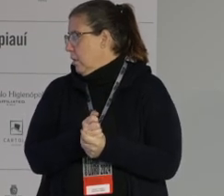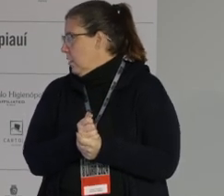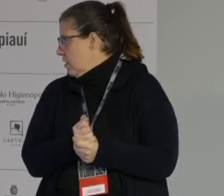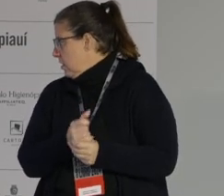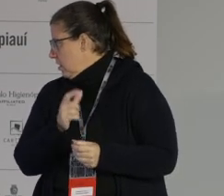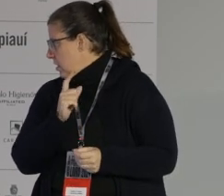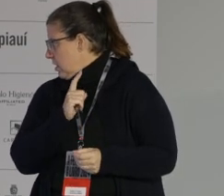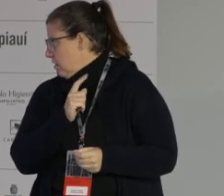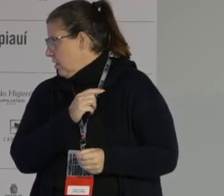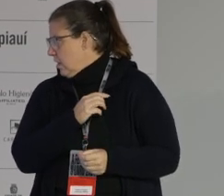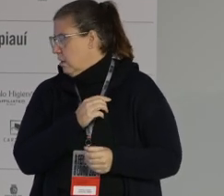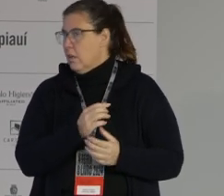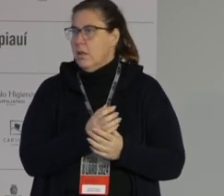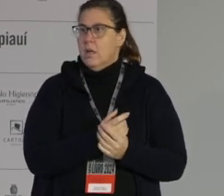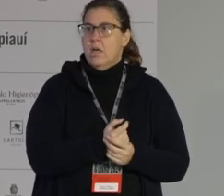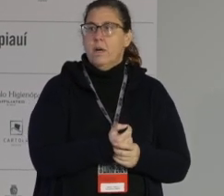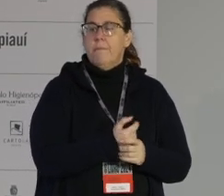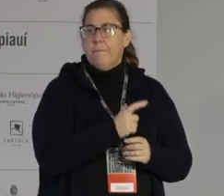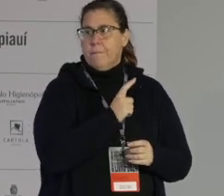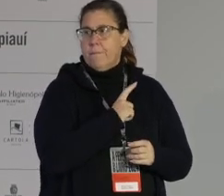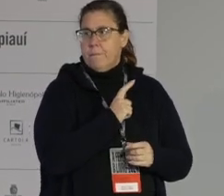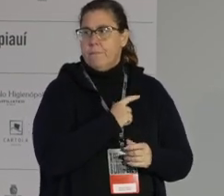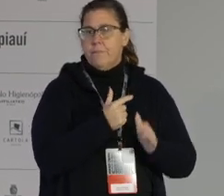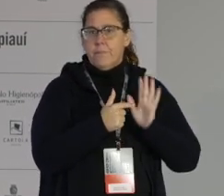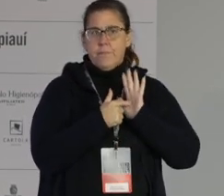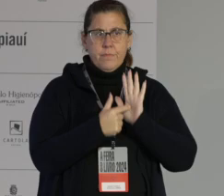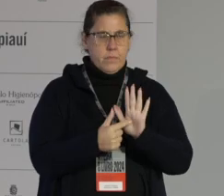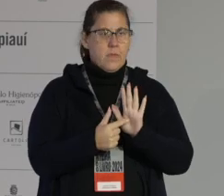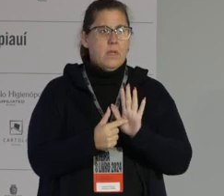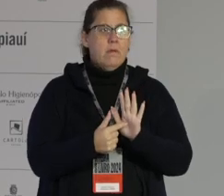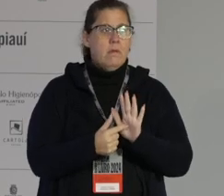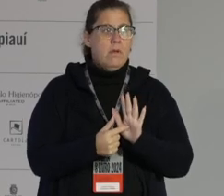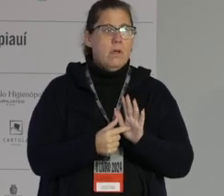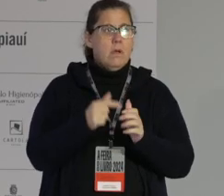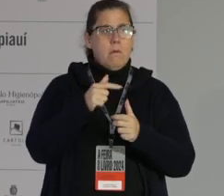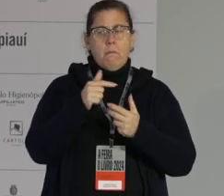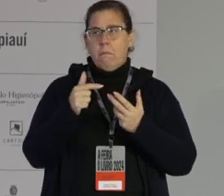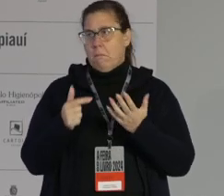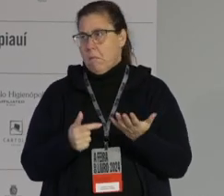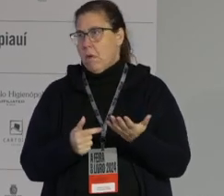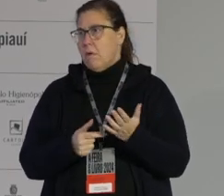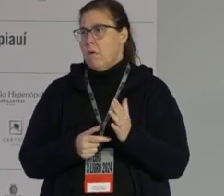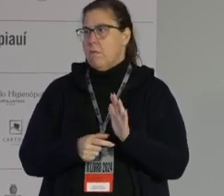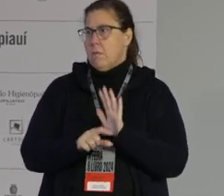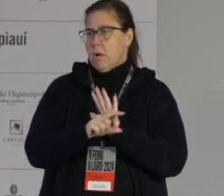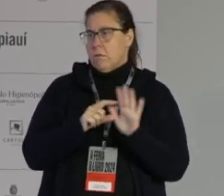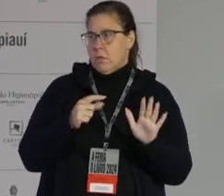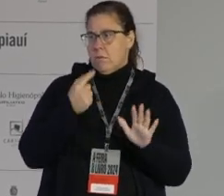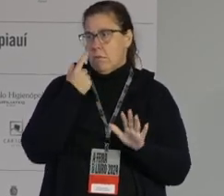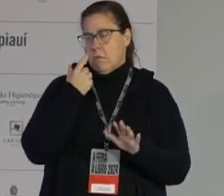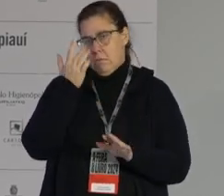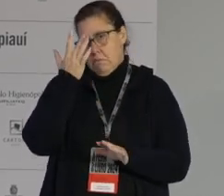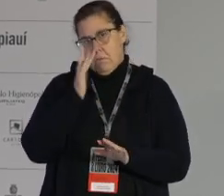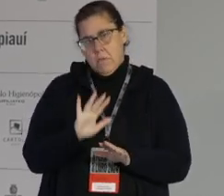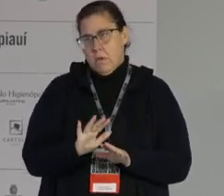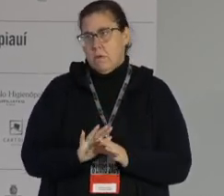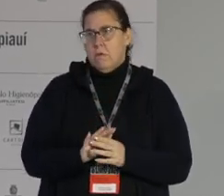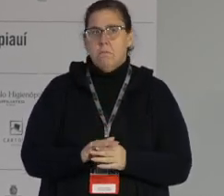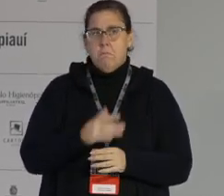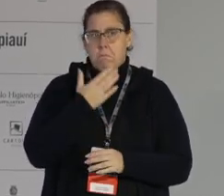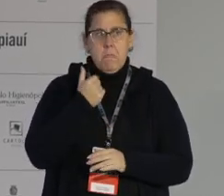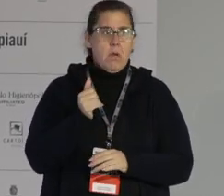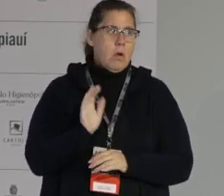a editora e eu, se seria o caso de indicar. Né? Olha, isso aqui é um trecho... A gente chegou para a conclusão que não, melhor não